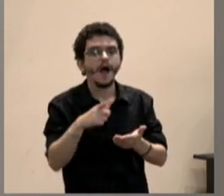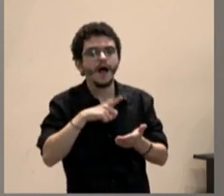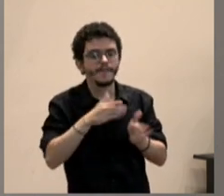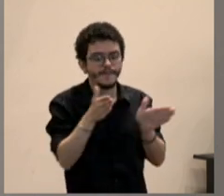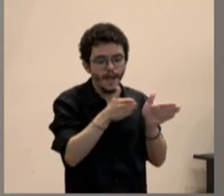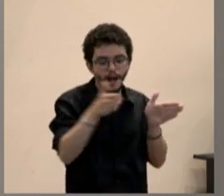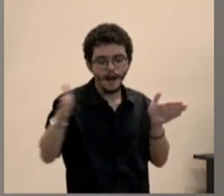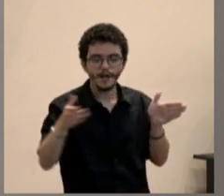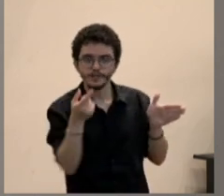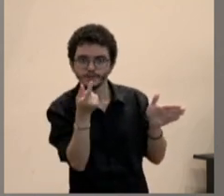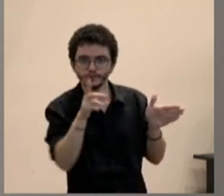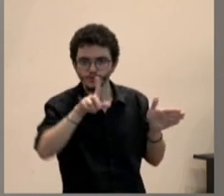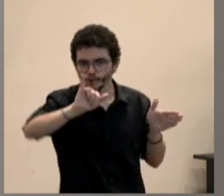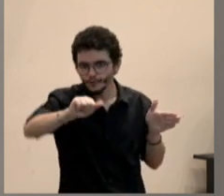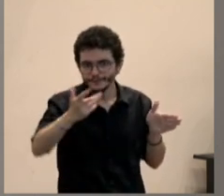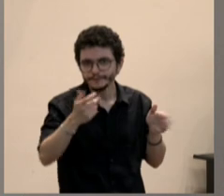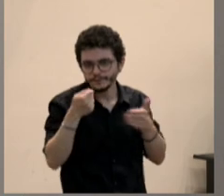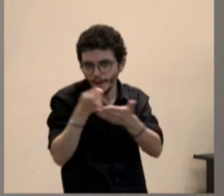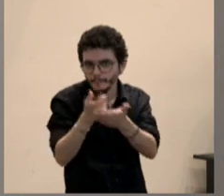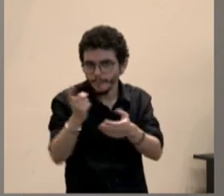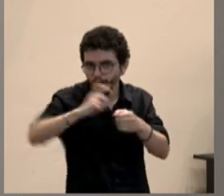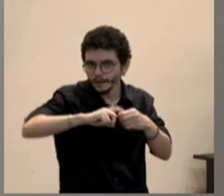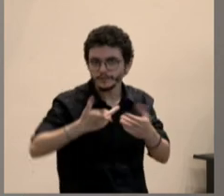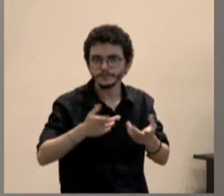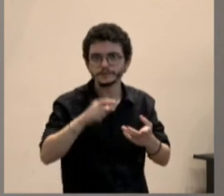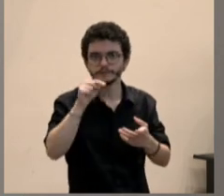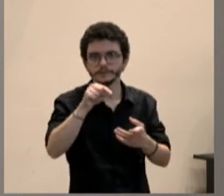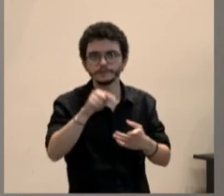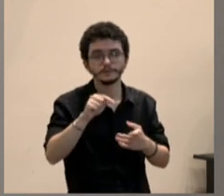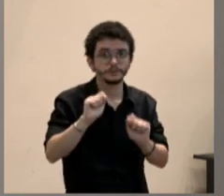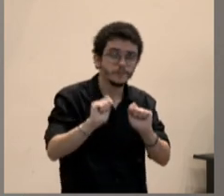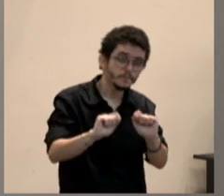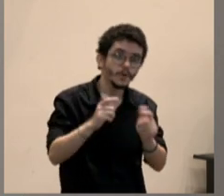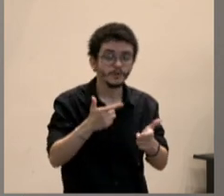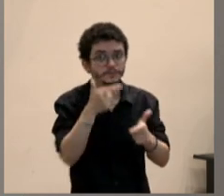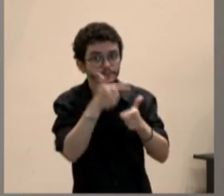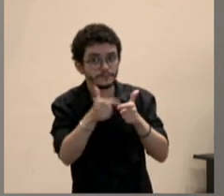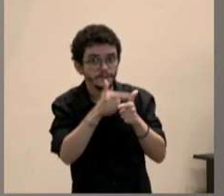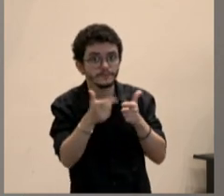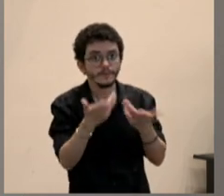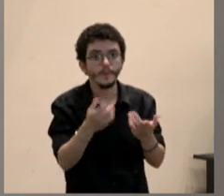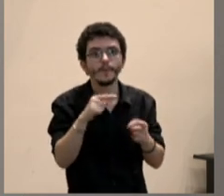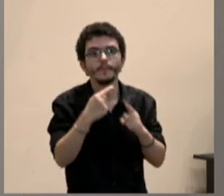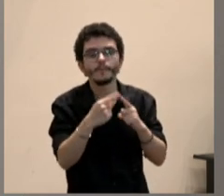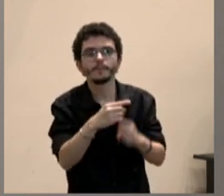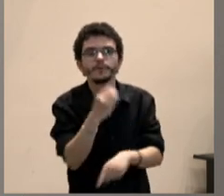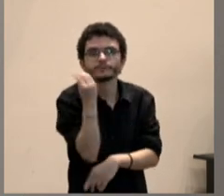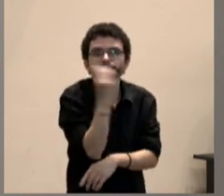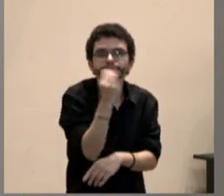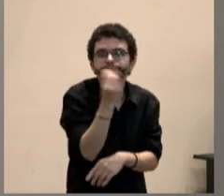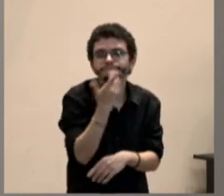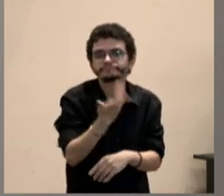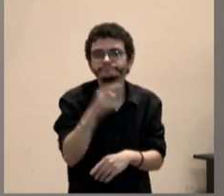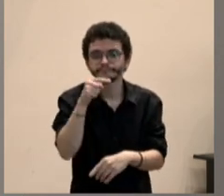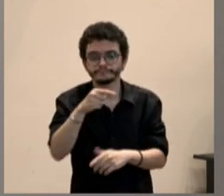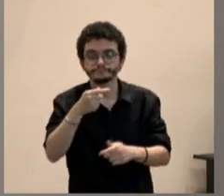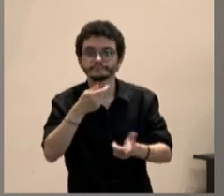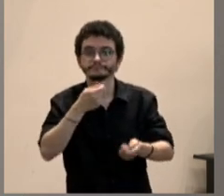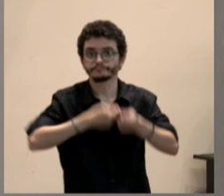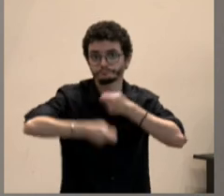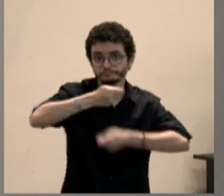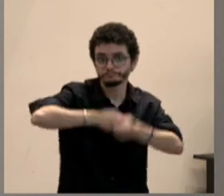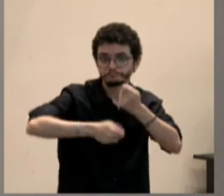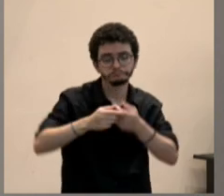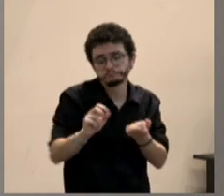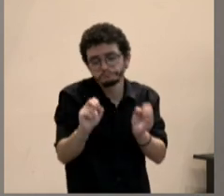prazo, refinanciamento, dá problemas para quem está pedindo, porque ele está fragilizado ali naquela negociação. Mas